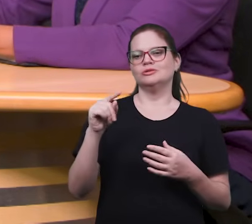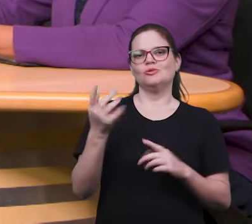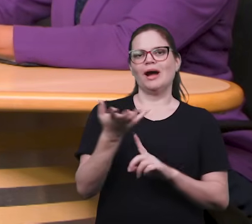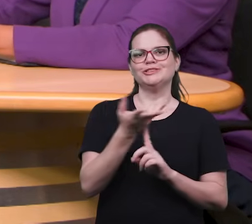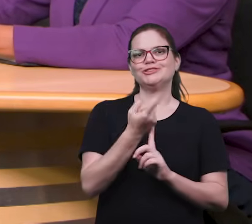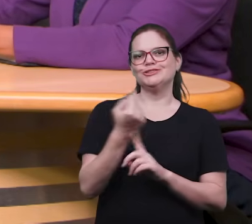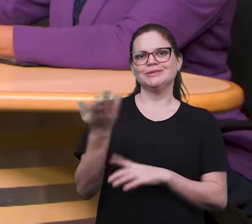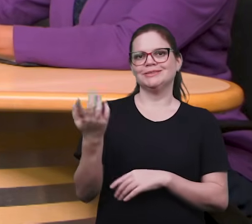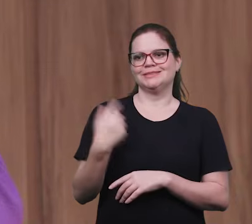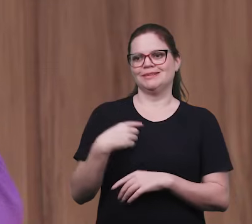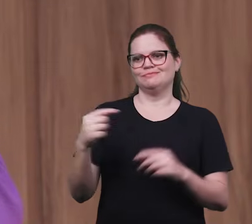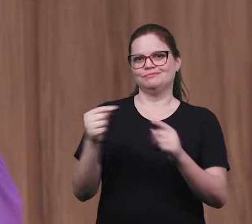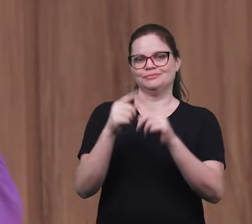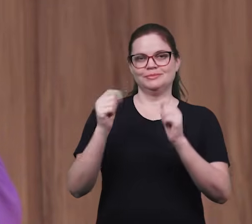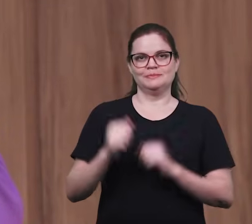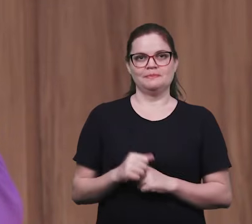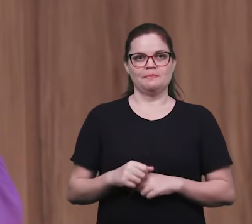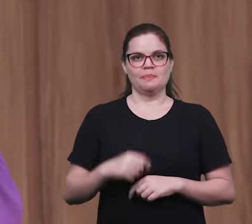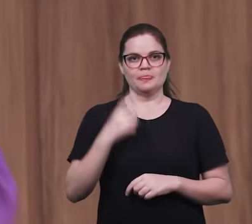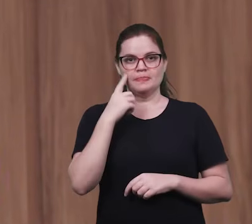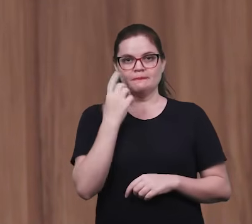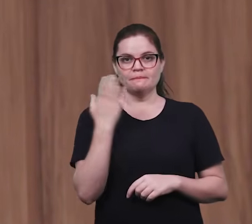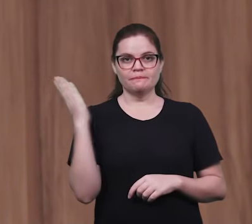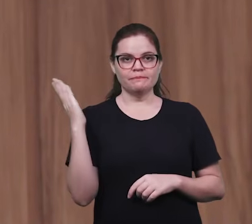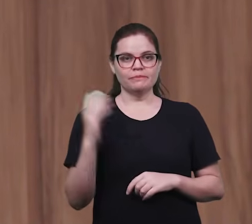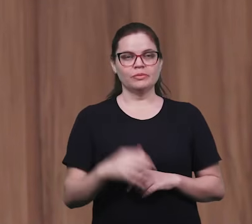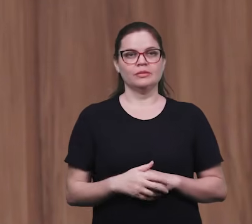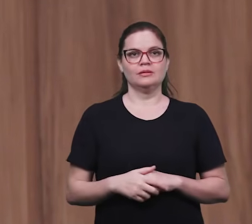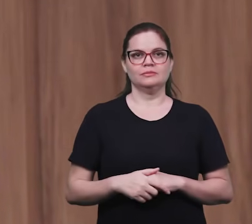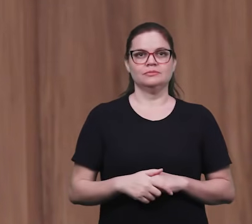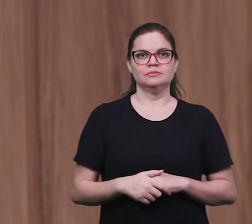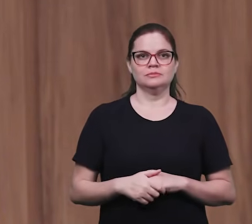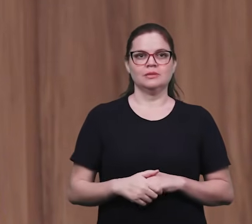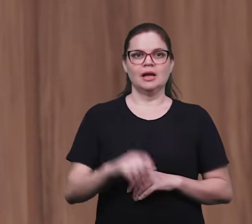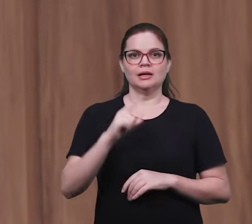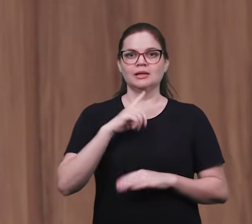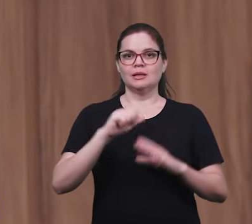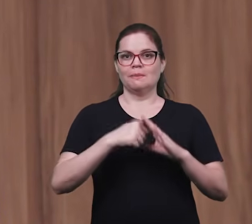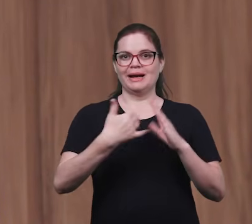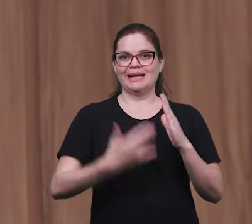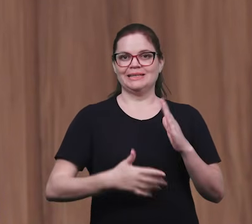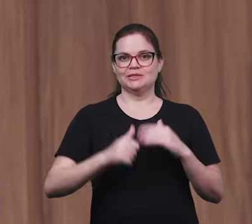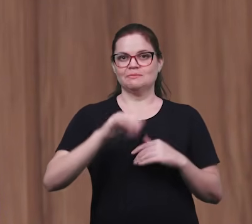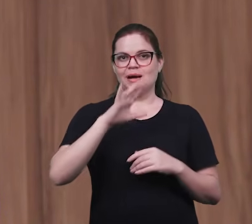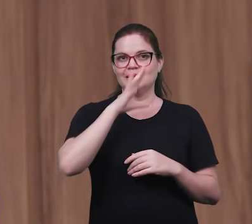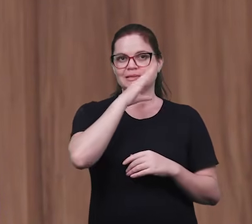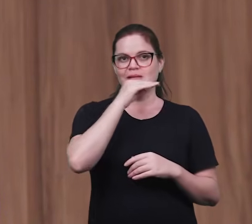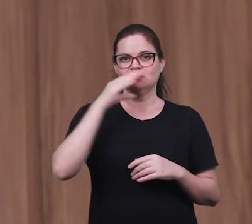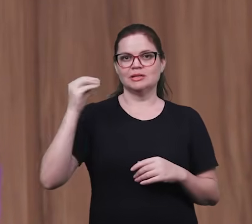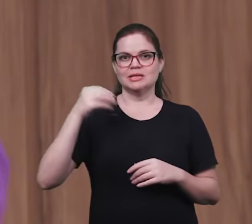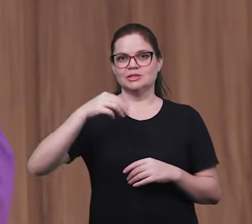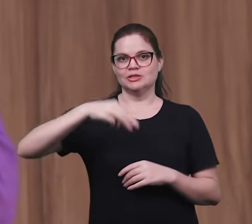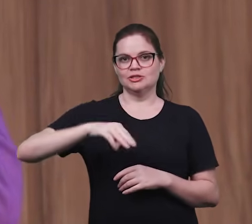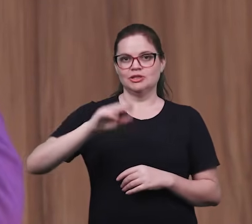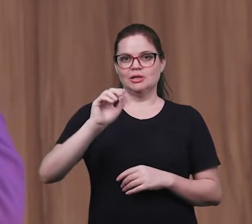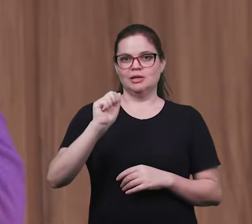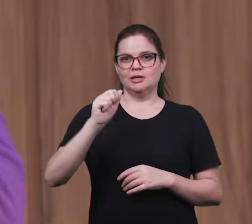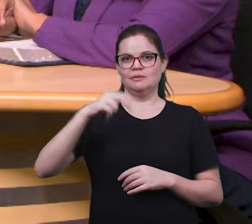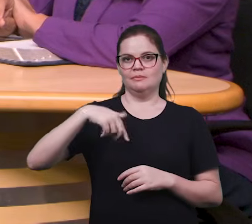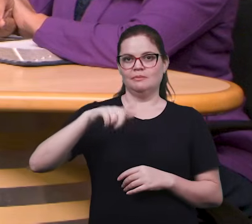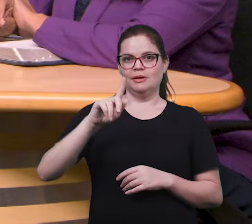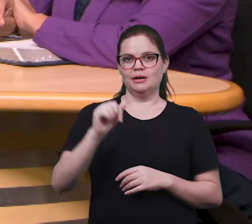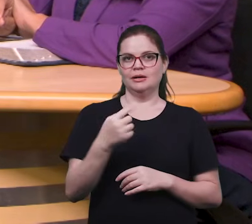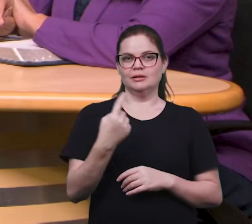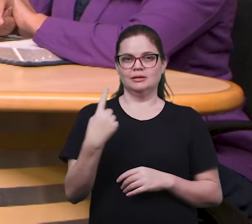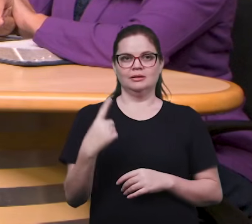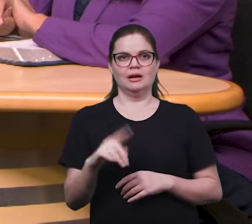tal ou tal. Aqui tem uma característica mais de adolescente, de mangá. Sim, não é? Hoje já não